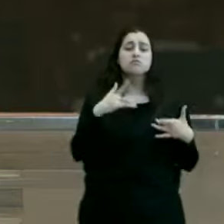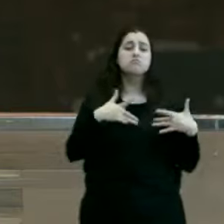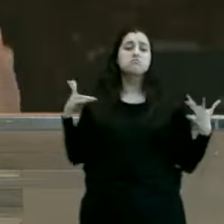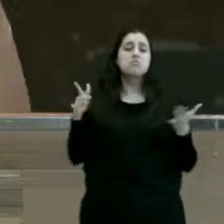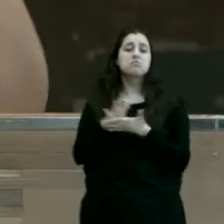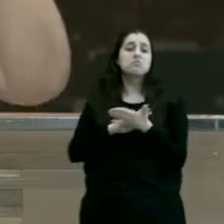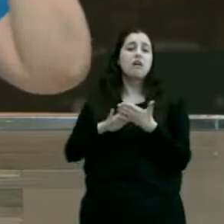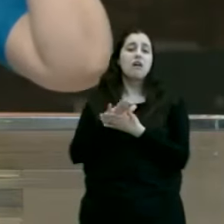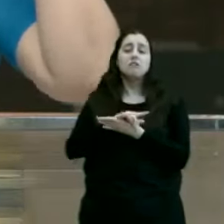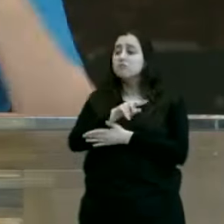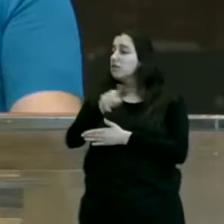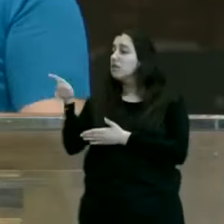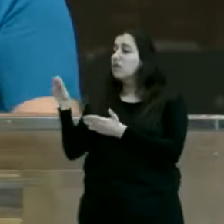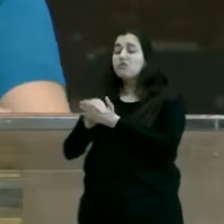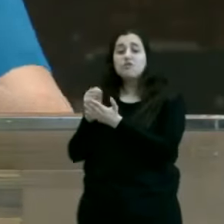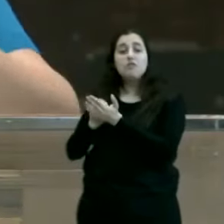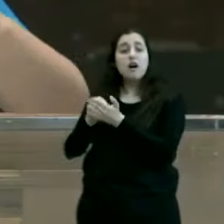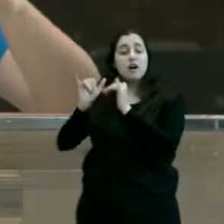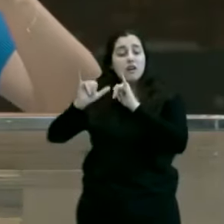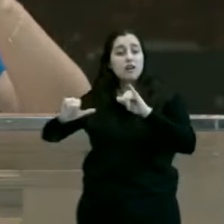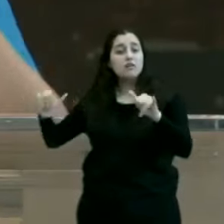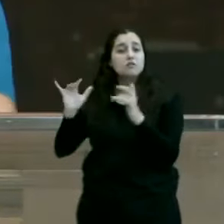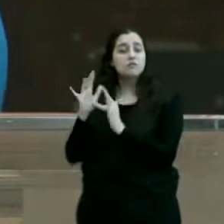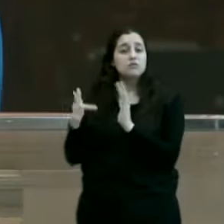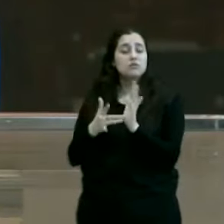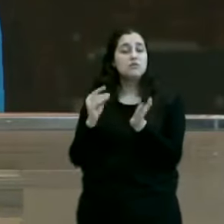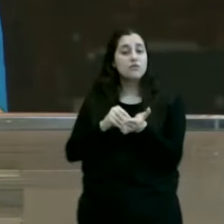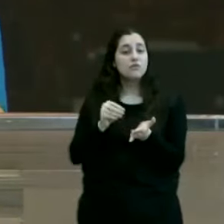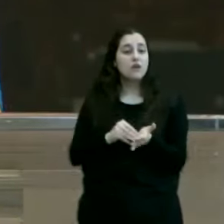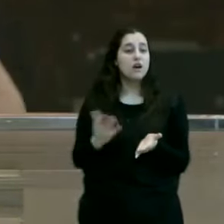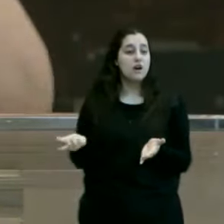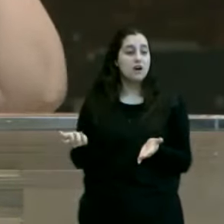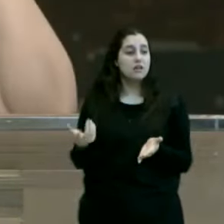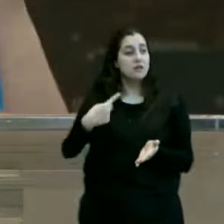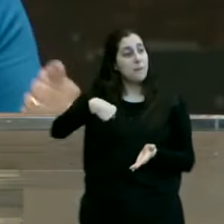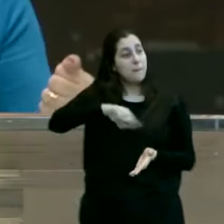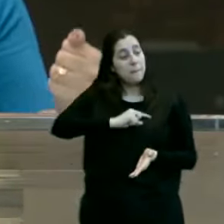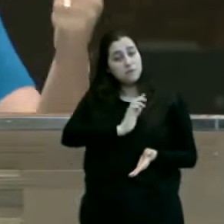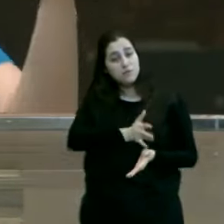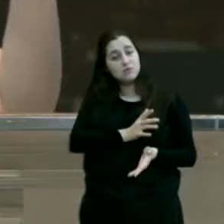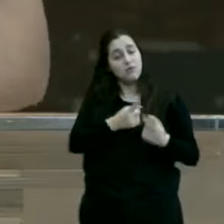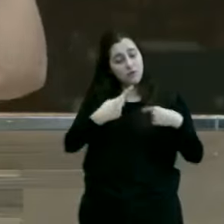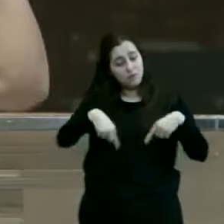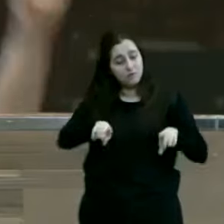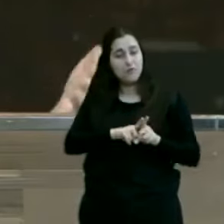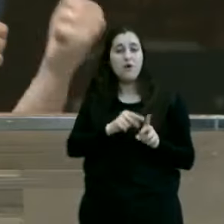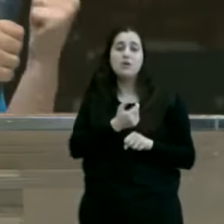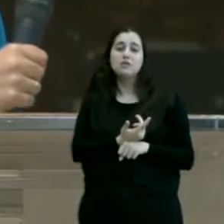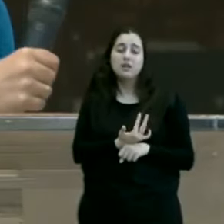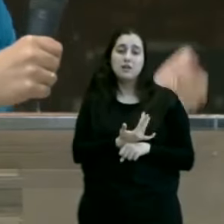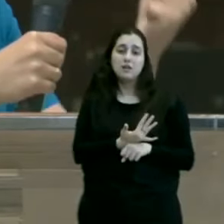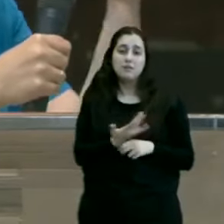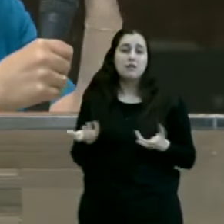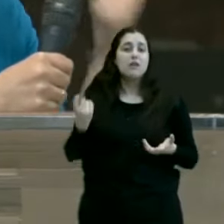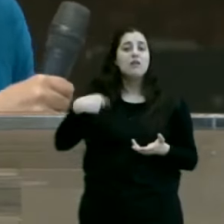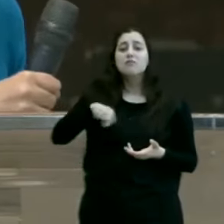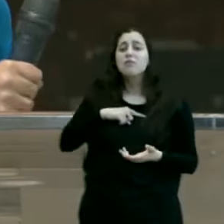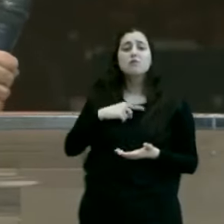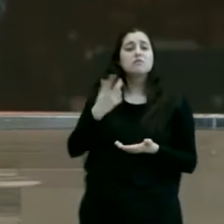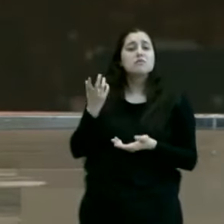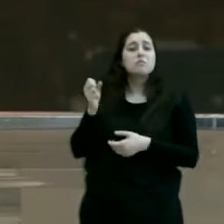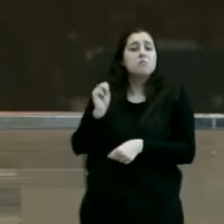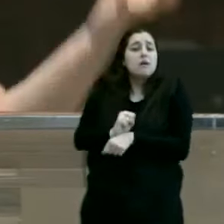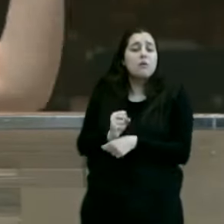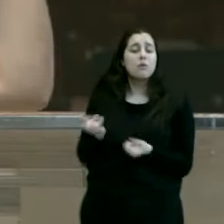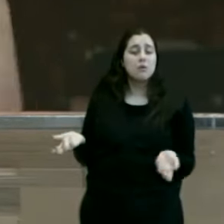uma notícia de algo que fez o nosso coração queimar? Nós deixamos de